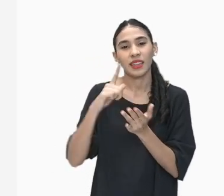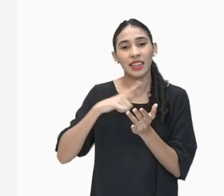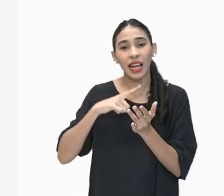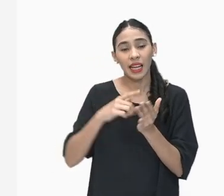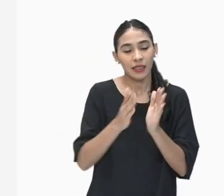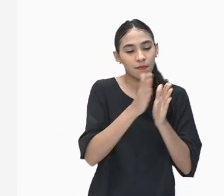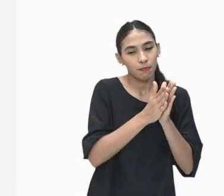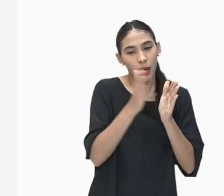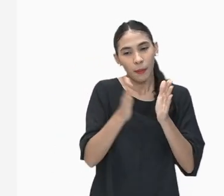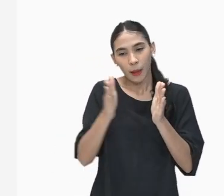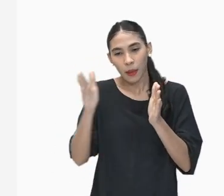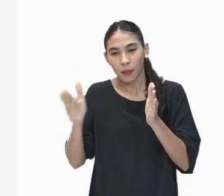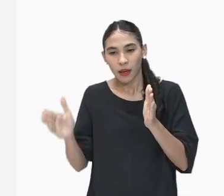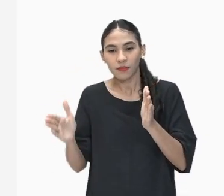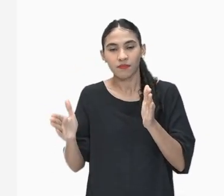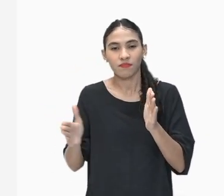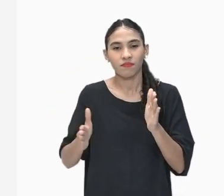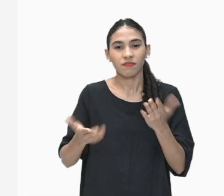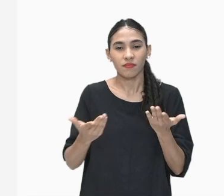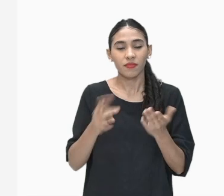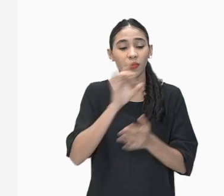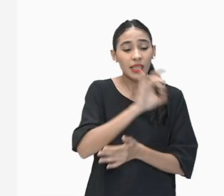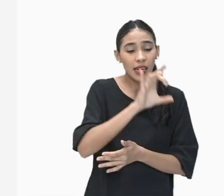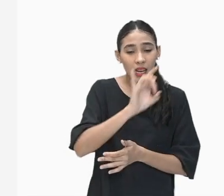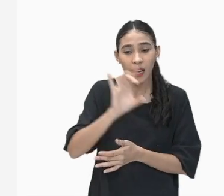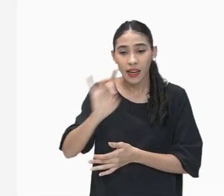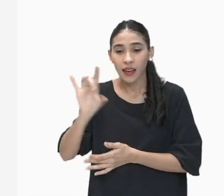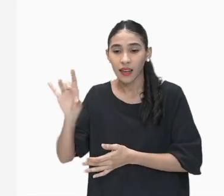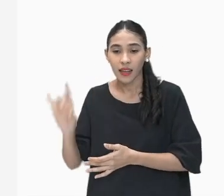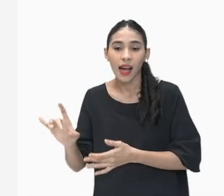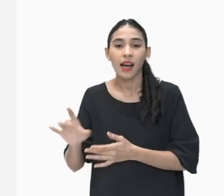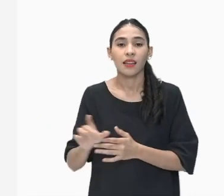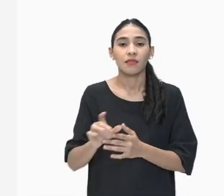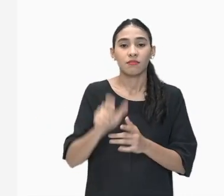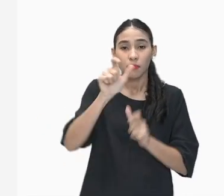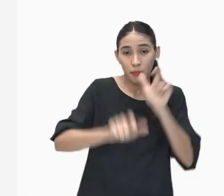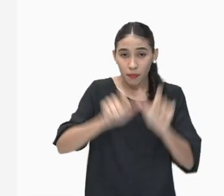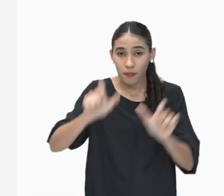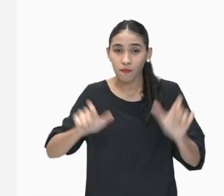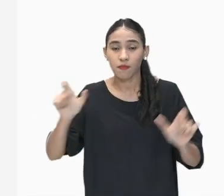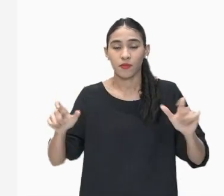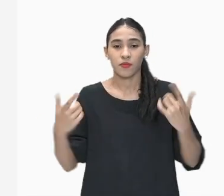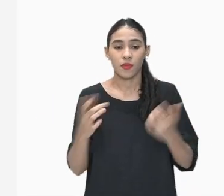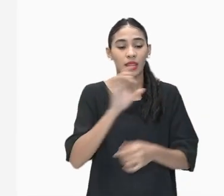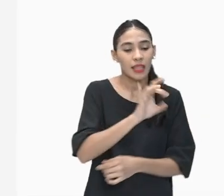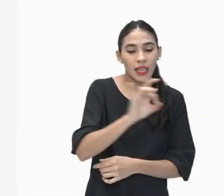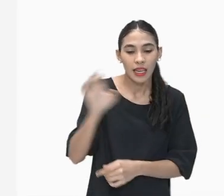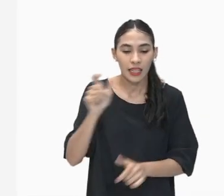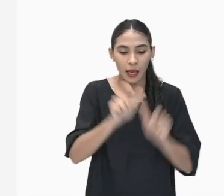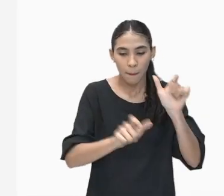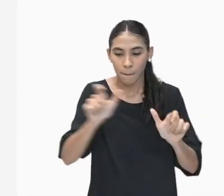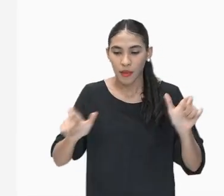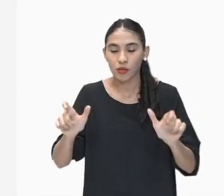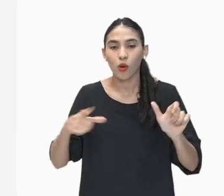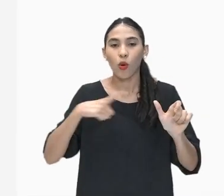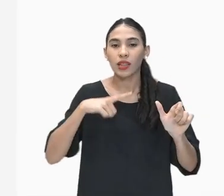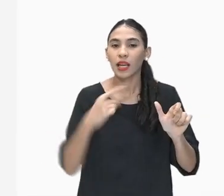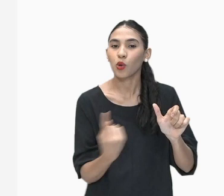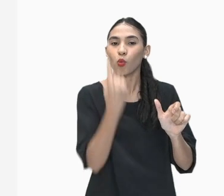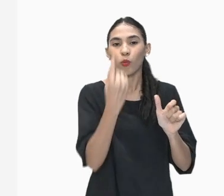etapas na produção, certo? Então cada operário, vamos lá, cada operário se torna